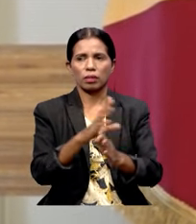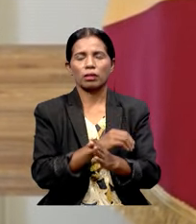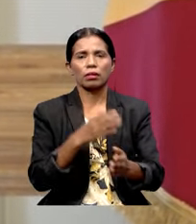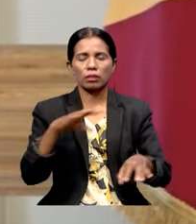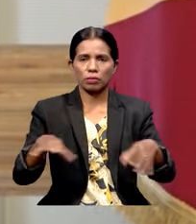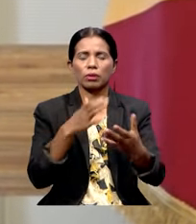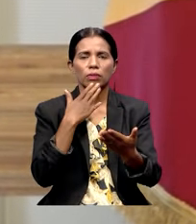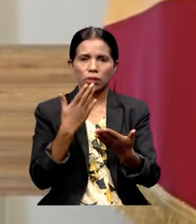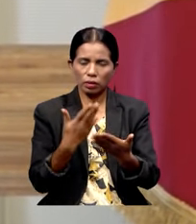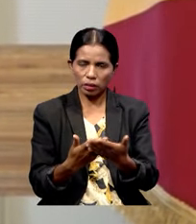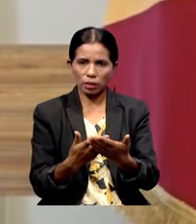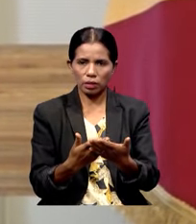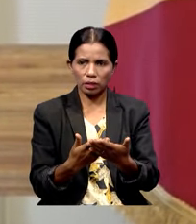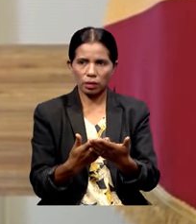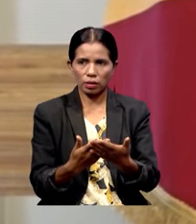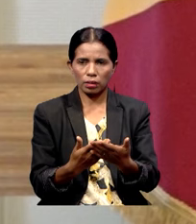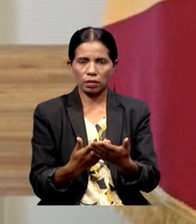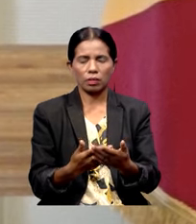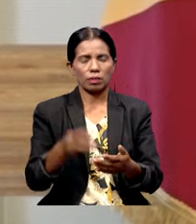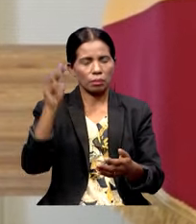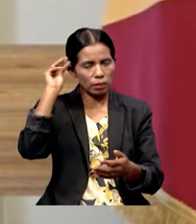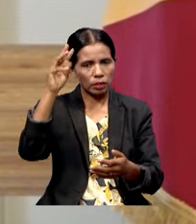adequada, com o Sr. Ministro dos Estrangeiros,